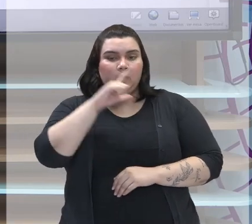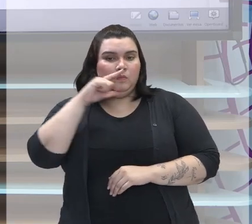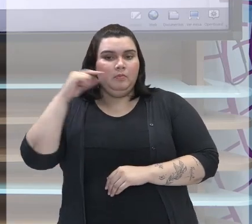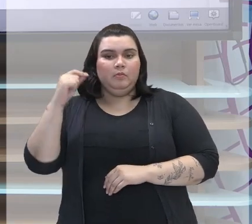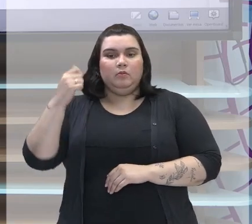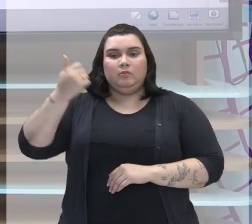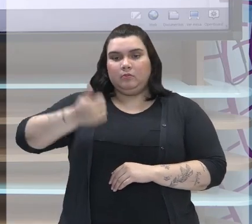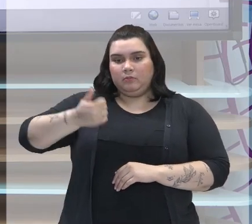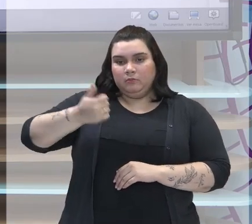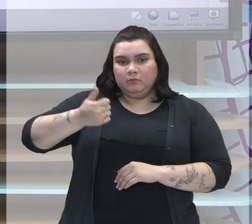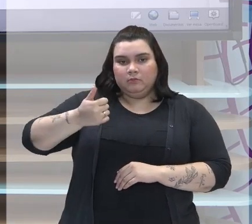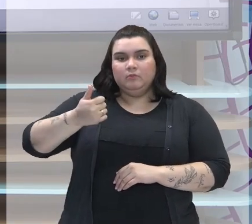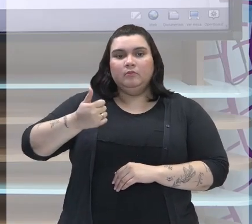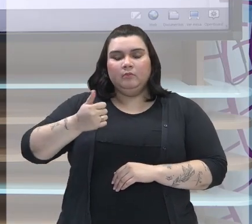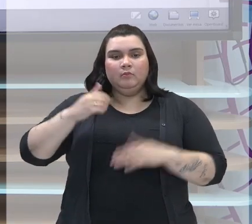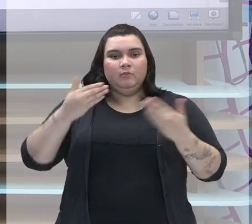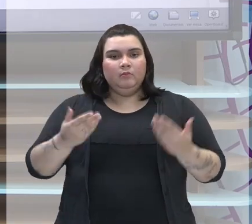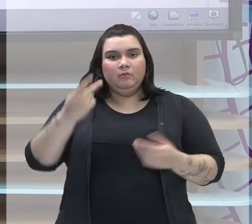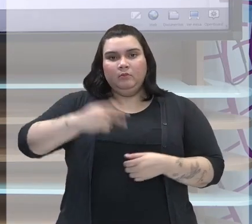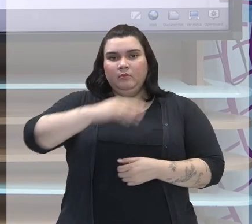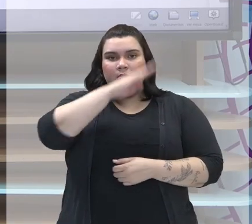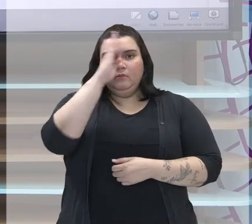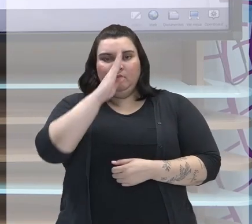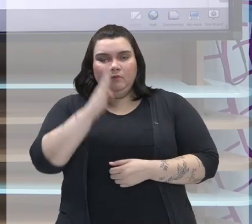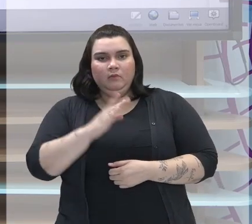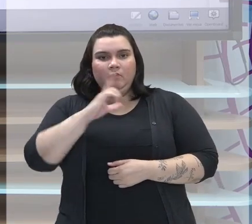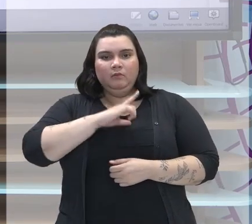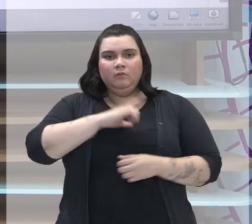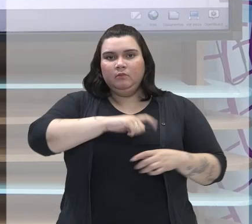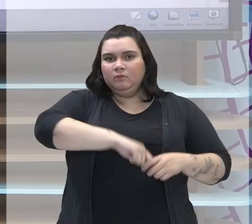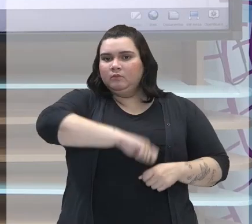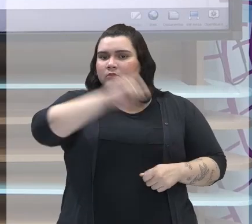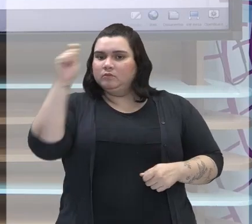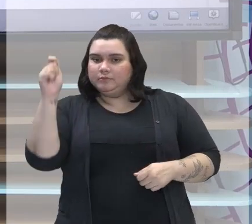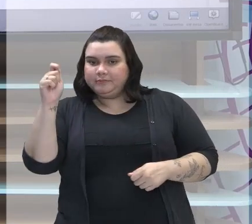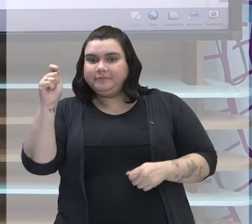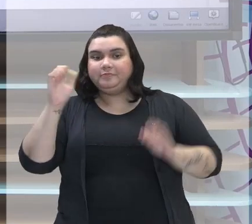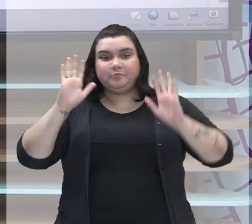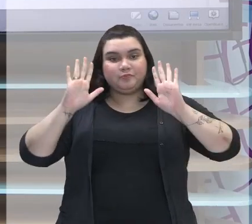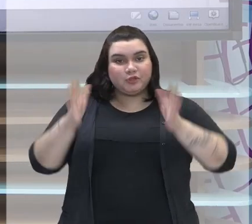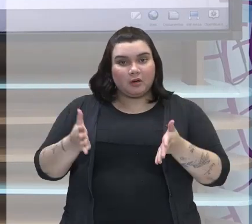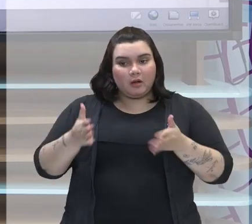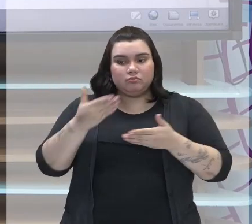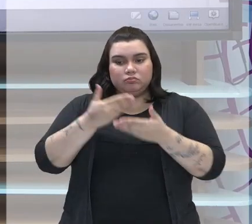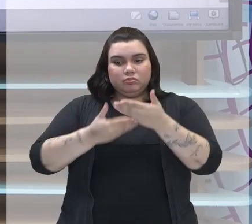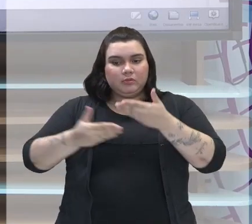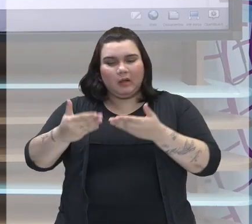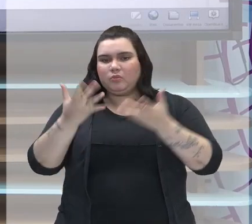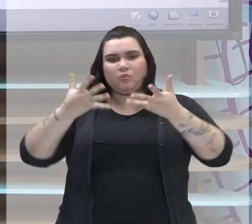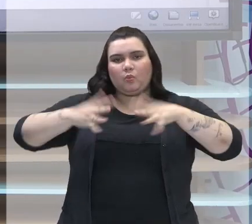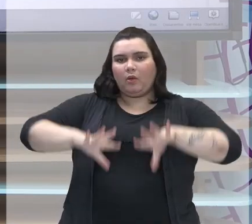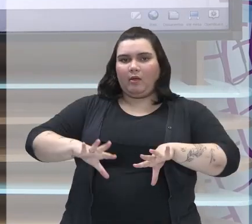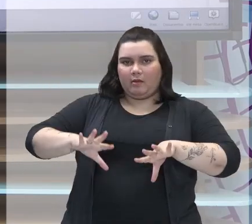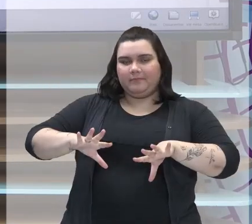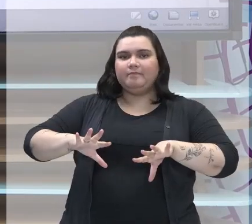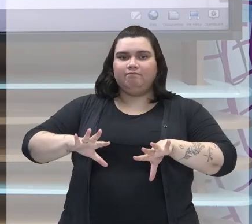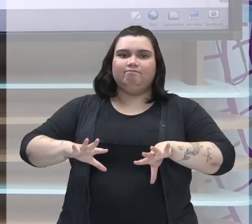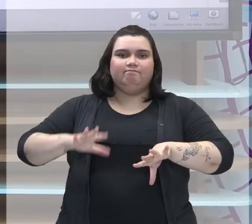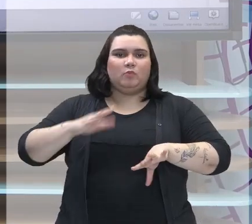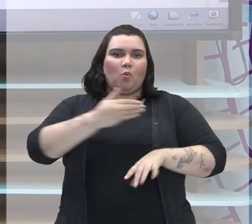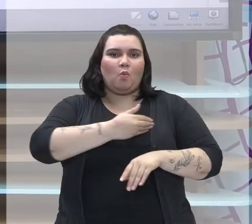após o processo de independência do Brasil, né, não muito tempo depois, ele abdica e